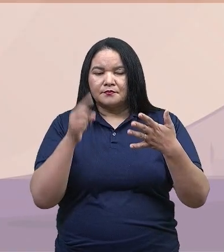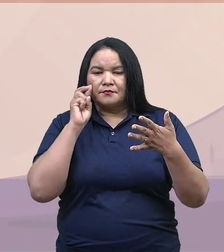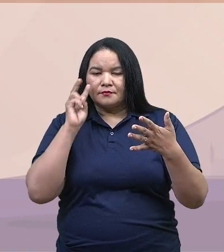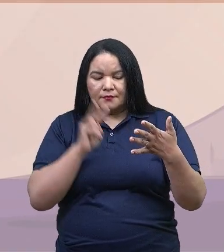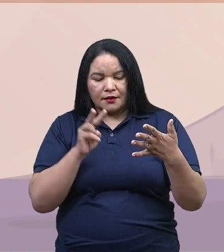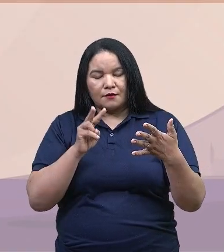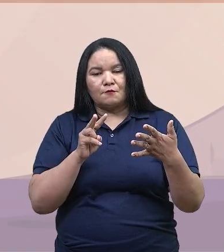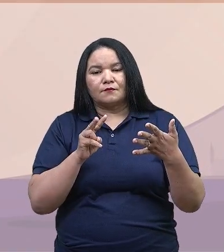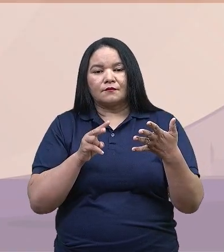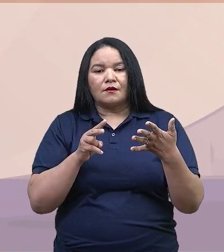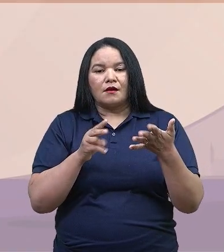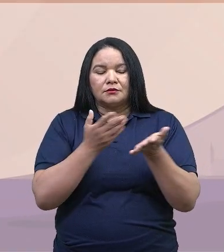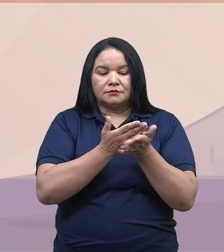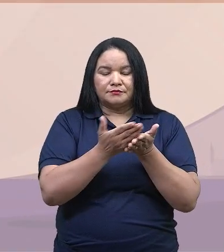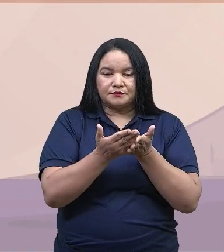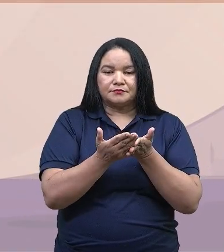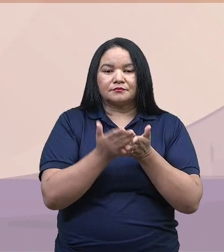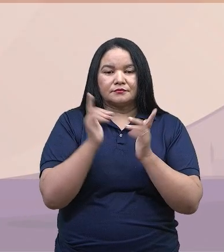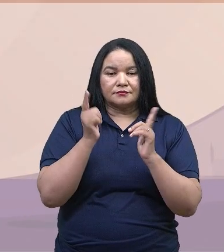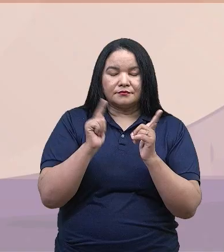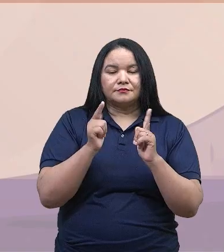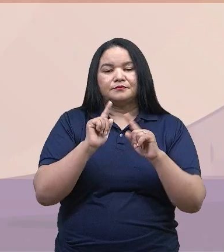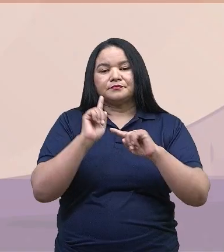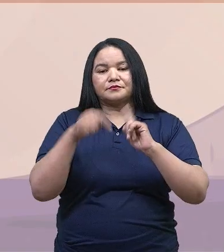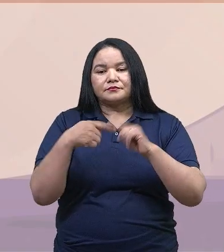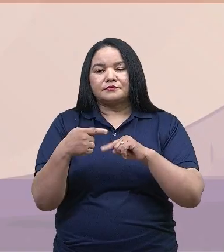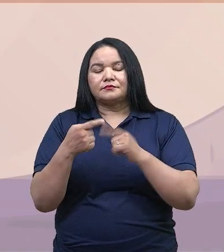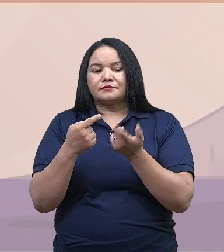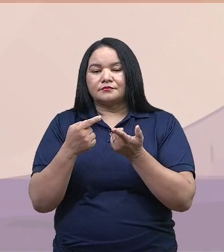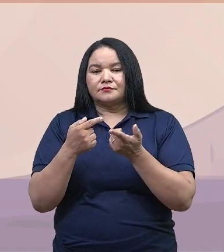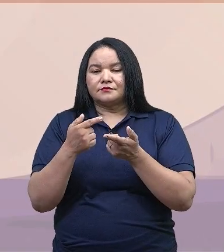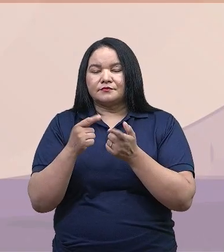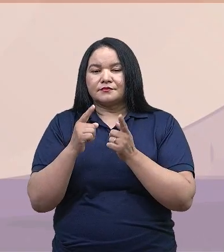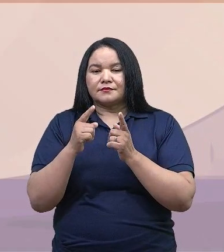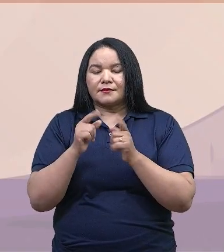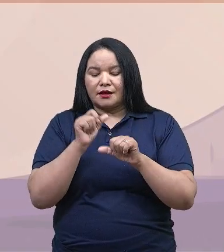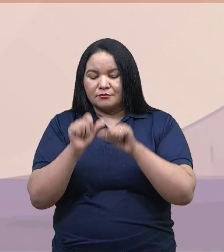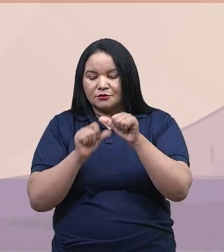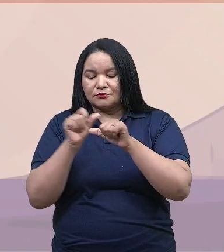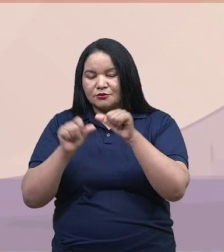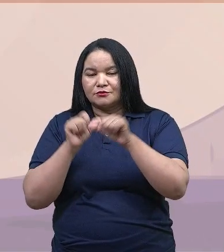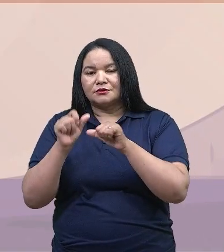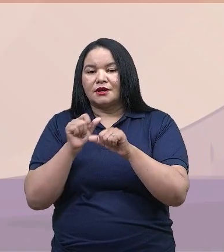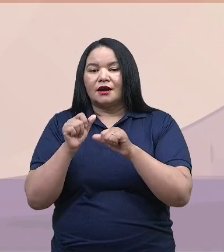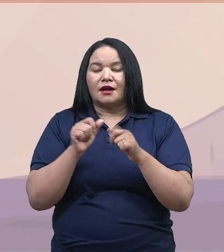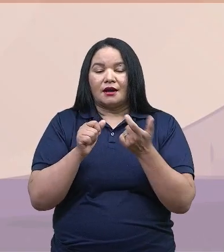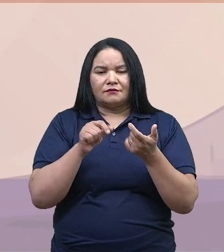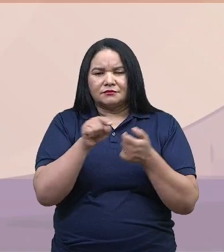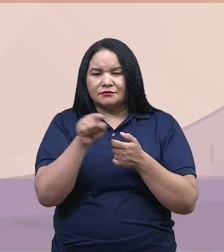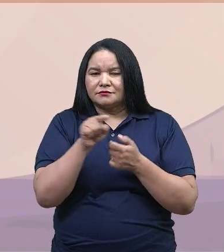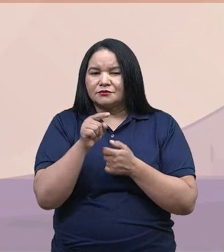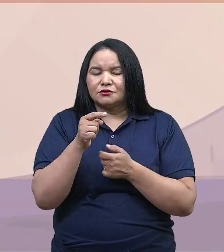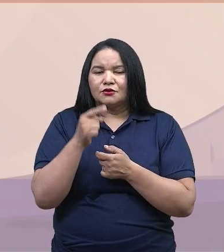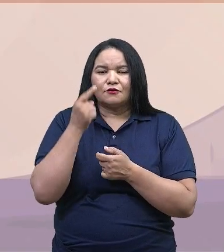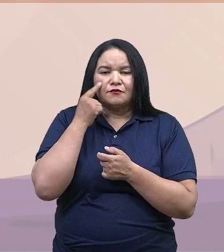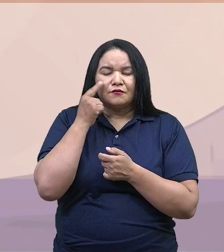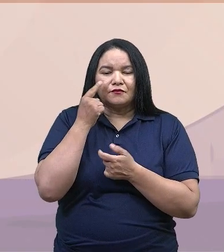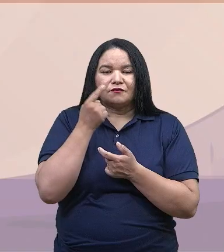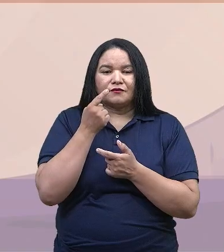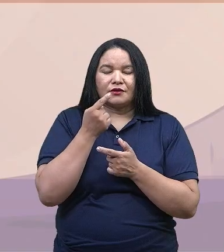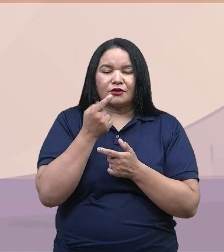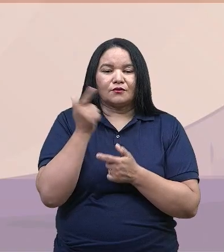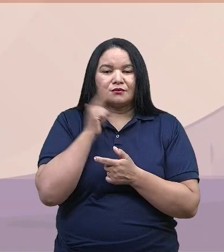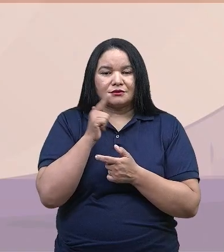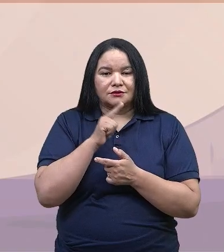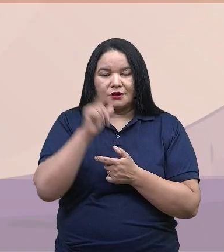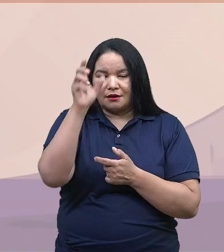elas, começa pela recreação, daqui a pouco vai para o freestyle, vai transitando ali por elas até você se identificar, ter um pouco